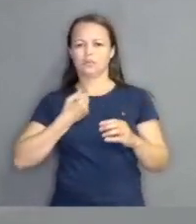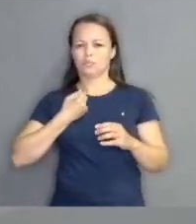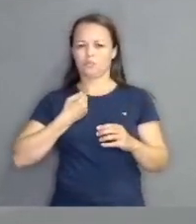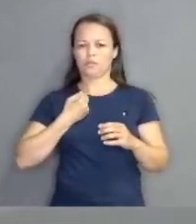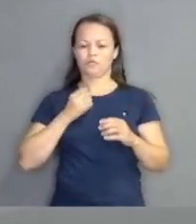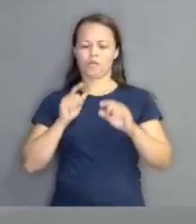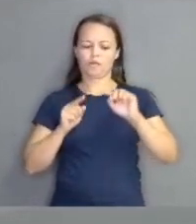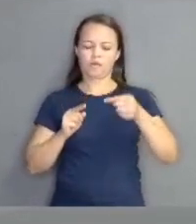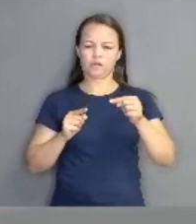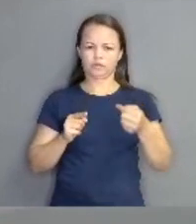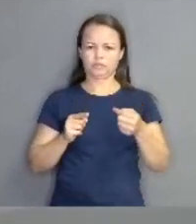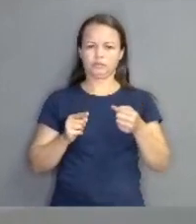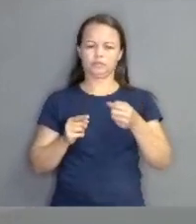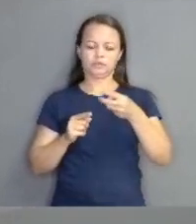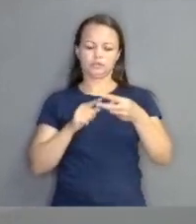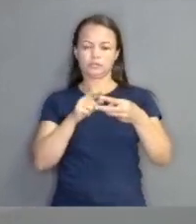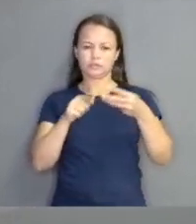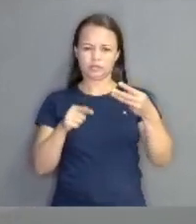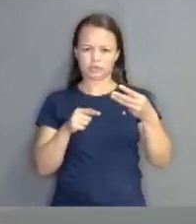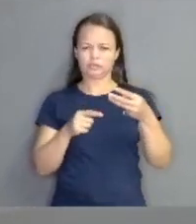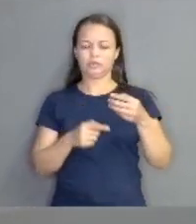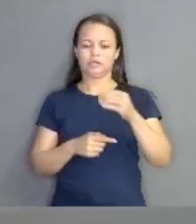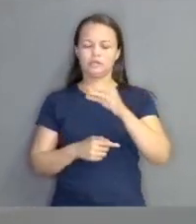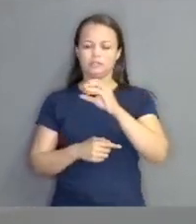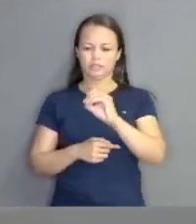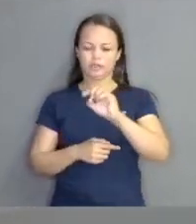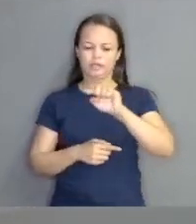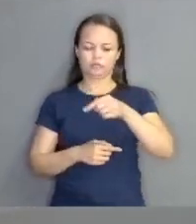vírgula? 3, não é isso?